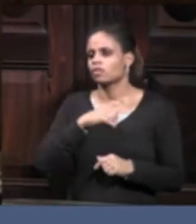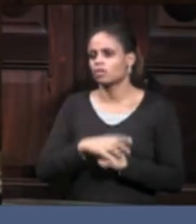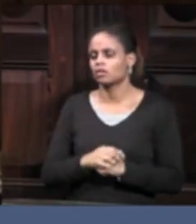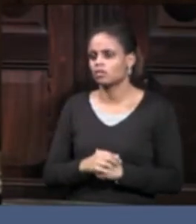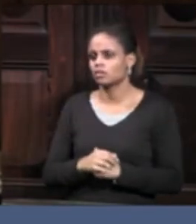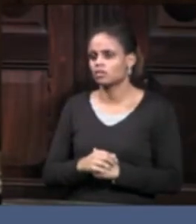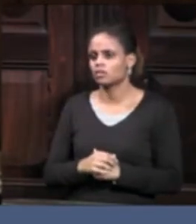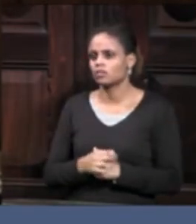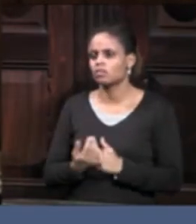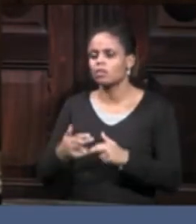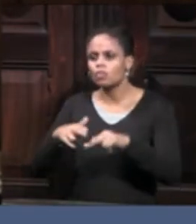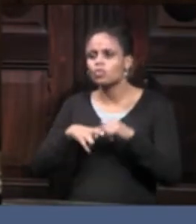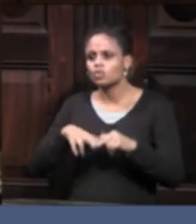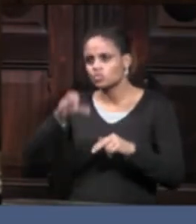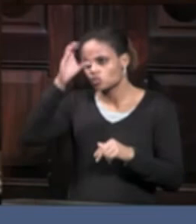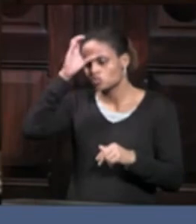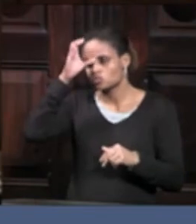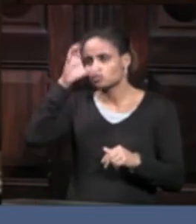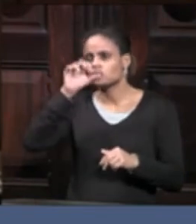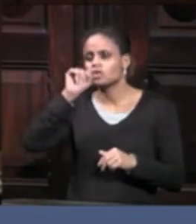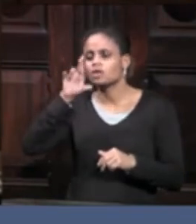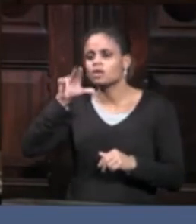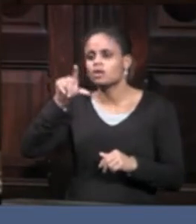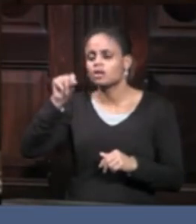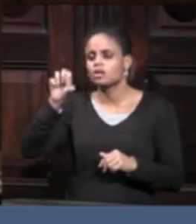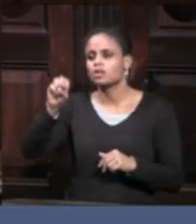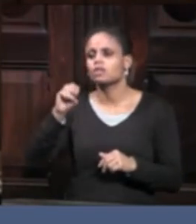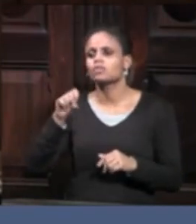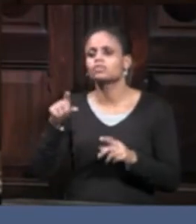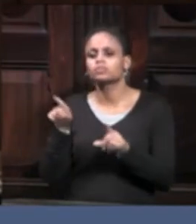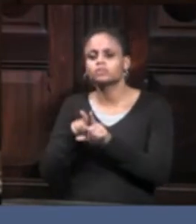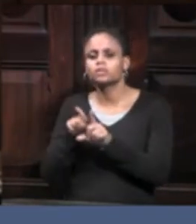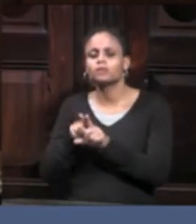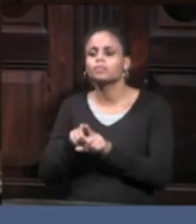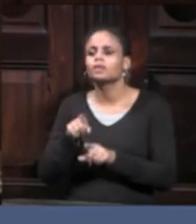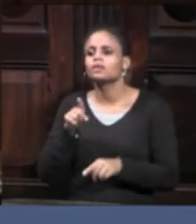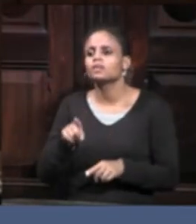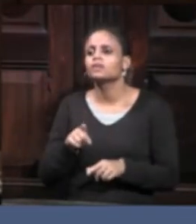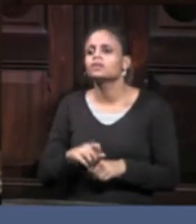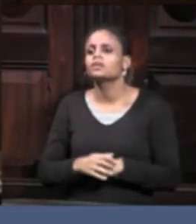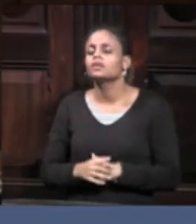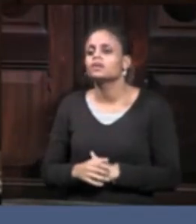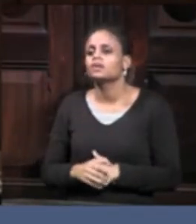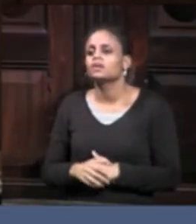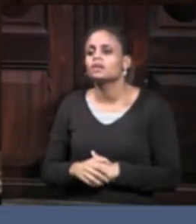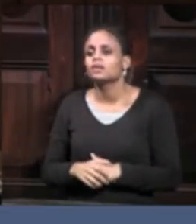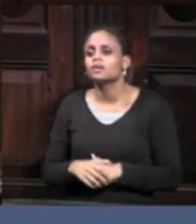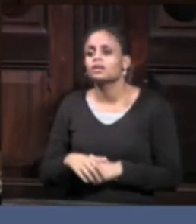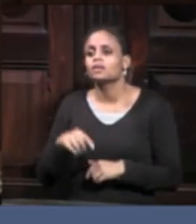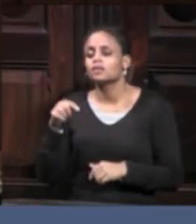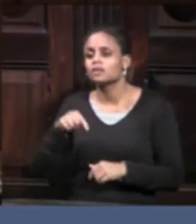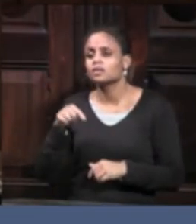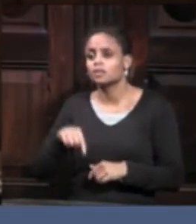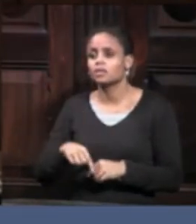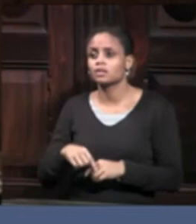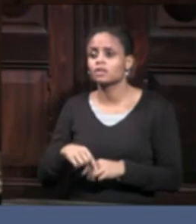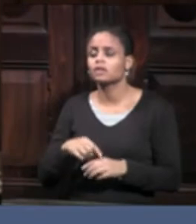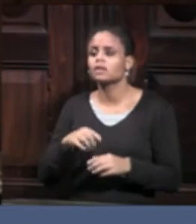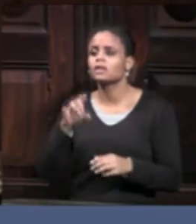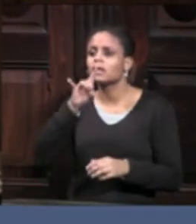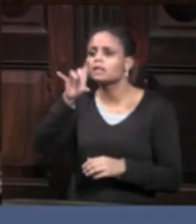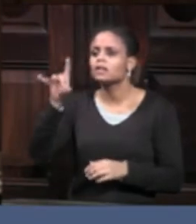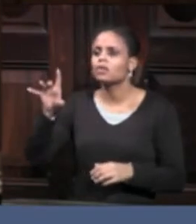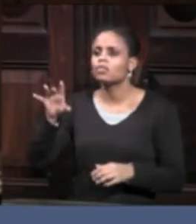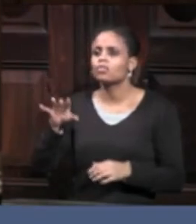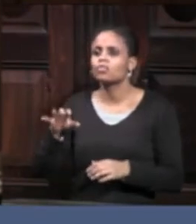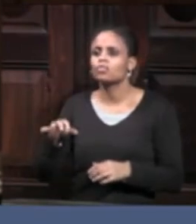por isso, deputado Tio Carlos, Vossa Excelência também, e muitos outros que foram eleitos com o voto pró-vida, que nessas eleições